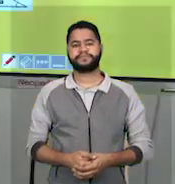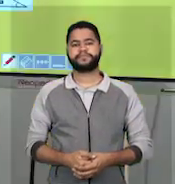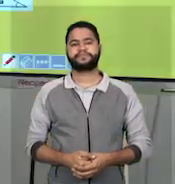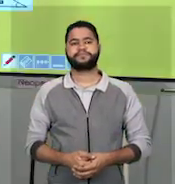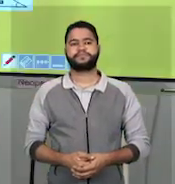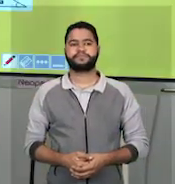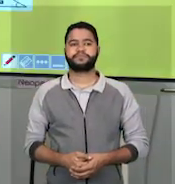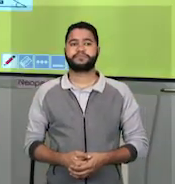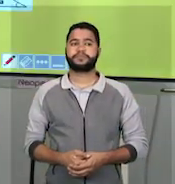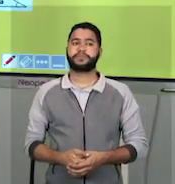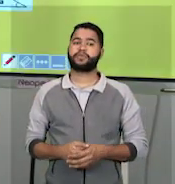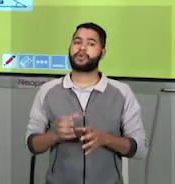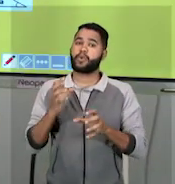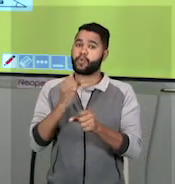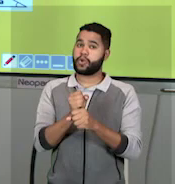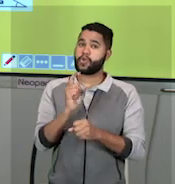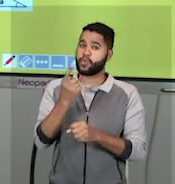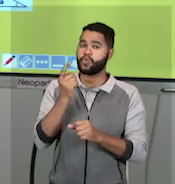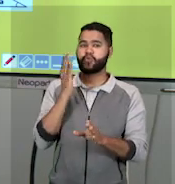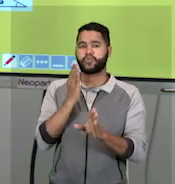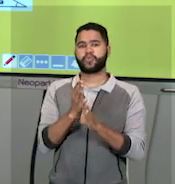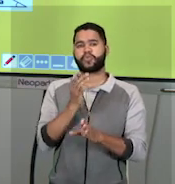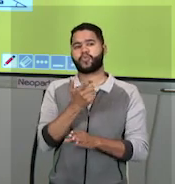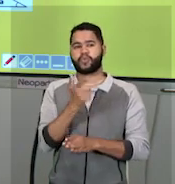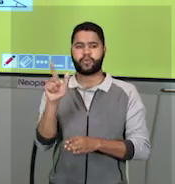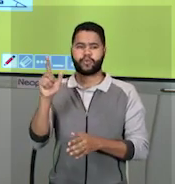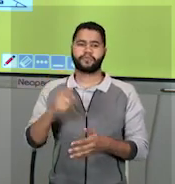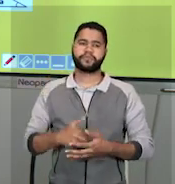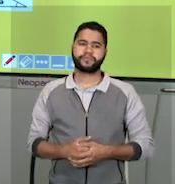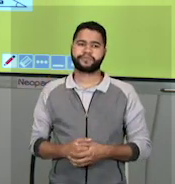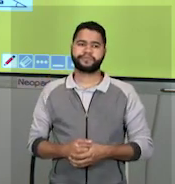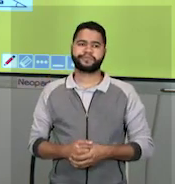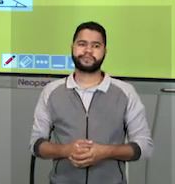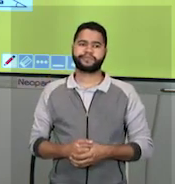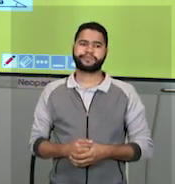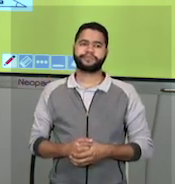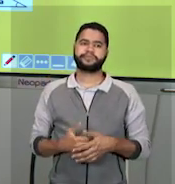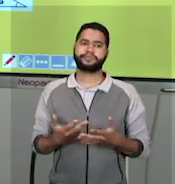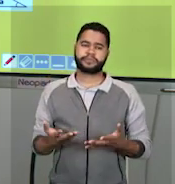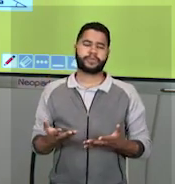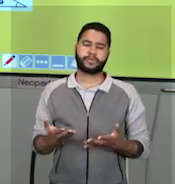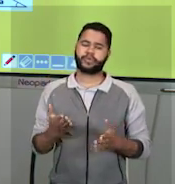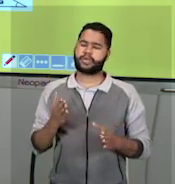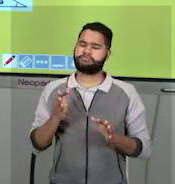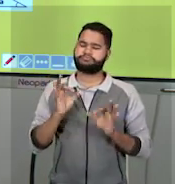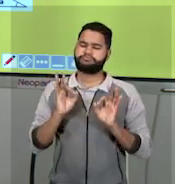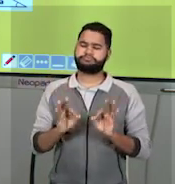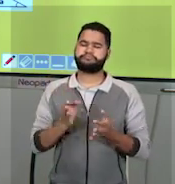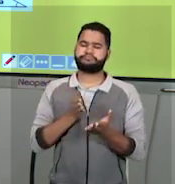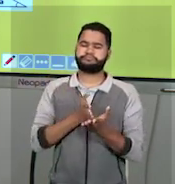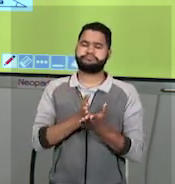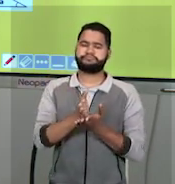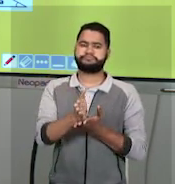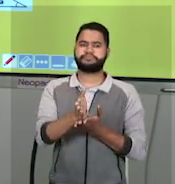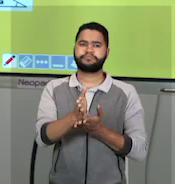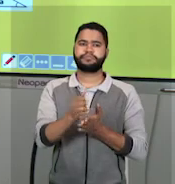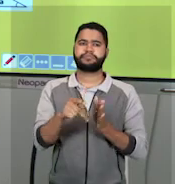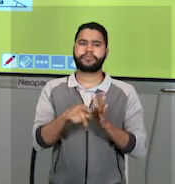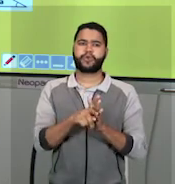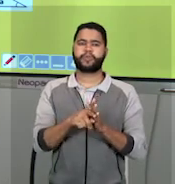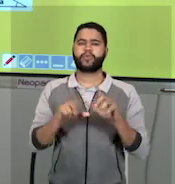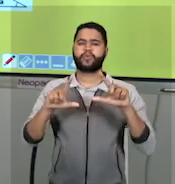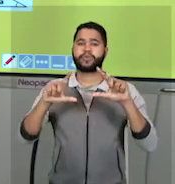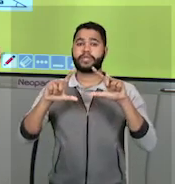calculei um, eu descubro o outro. Porque o terceiro ângulo é o de 90 graus e ele já é definido porque nós estamos trabalhando com o triângulo